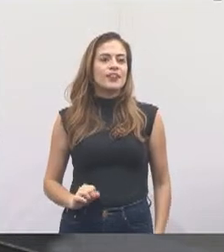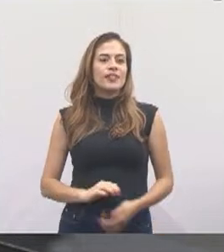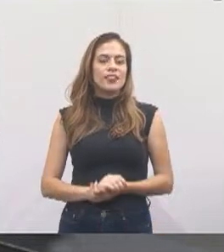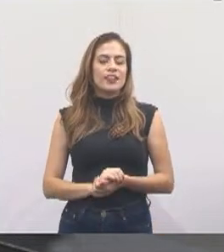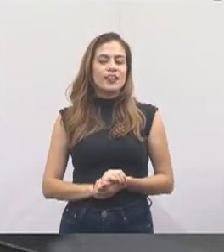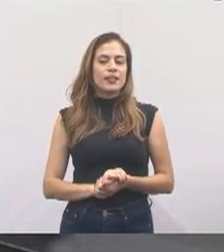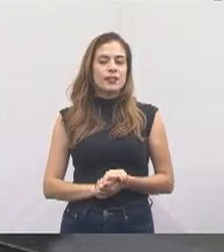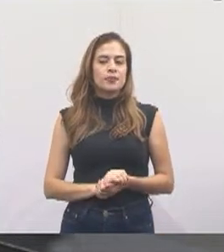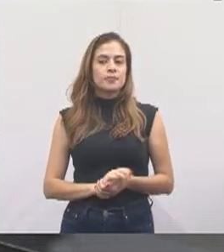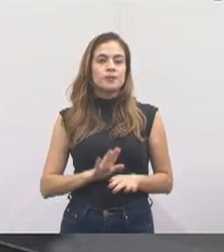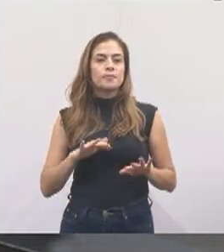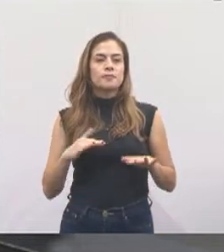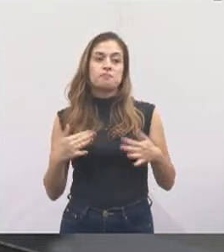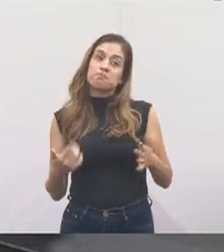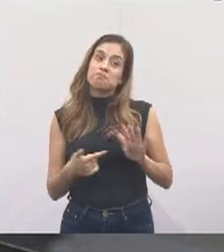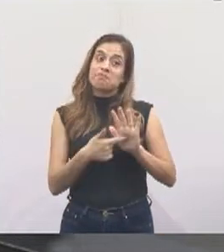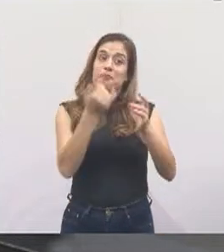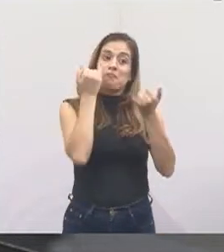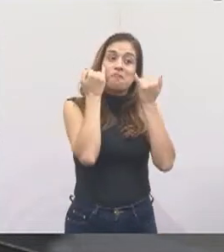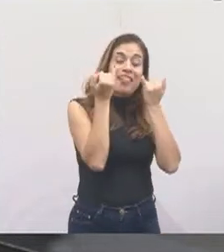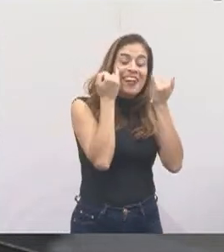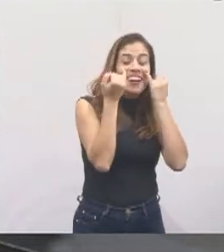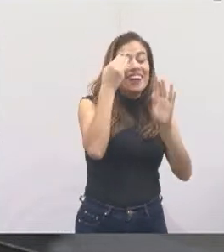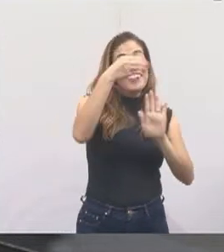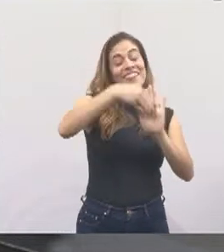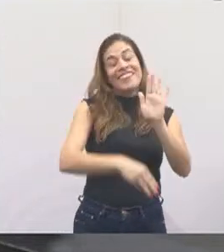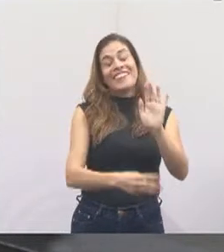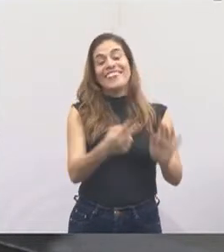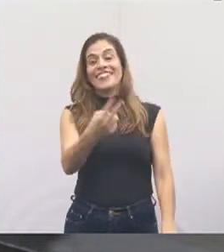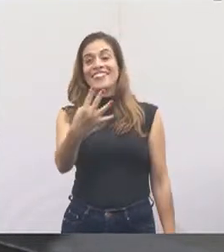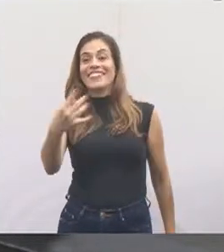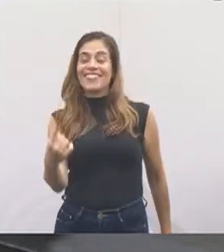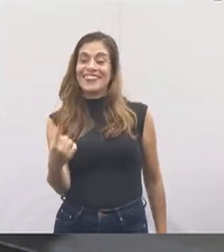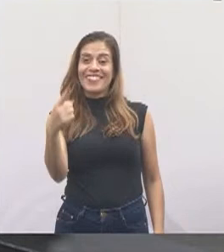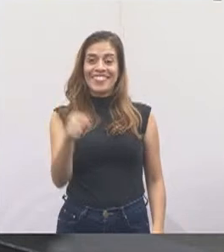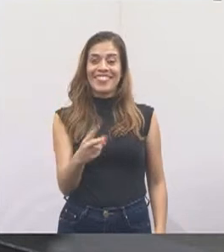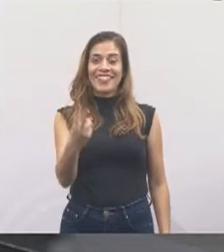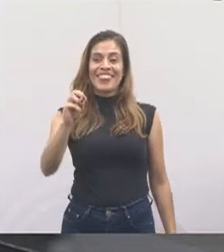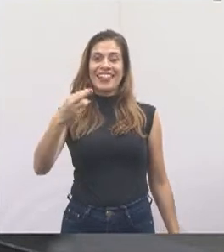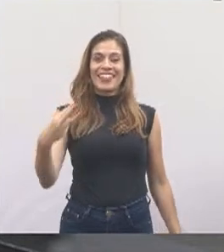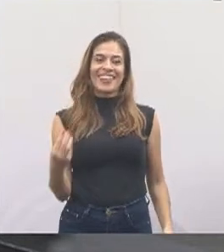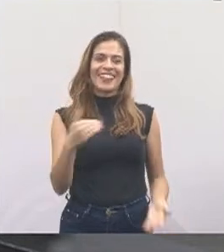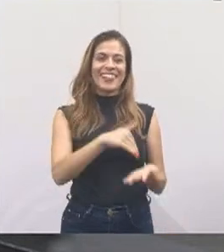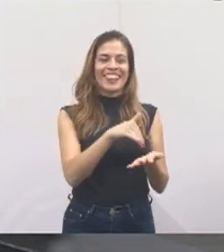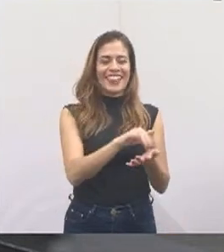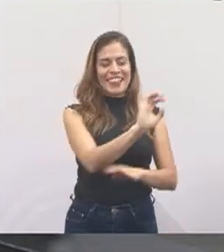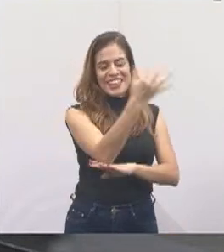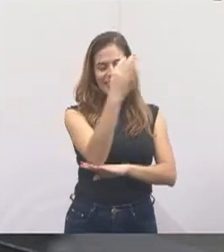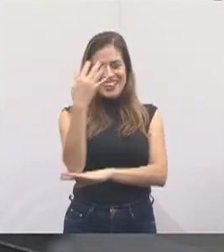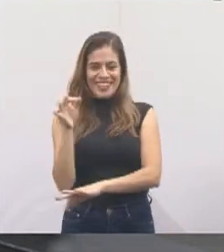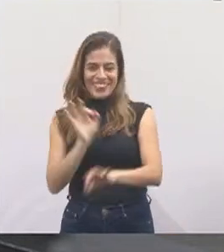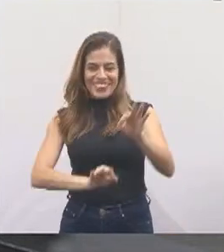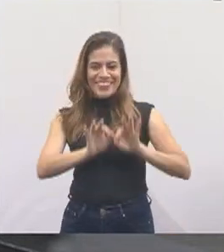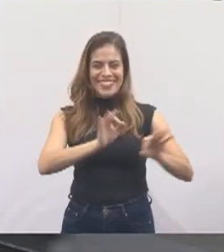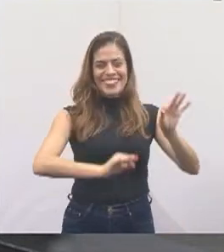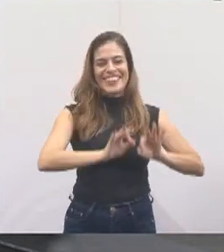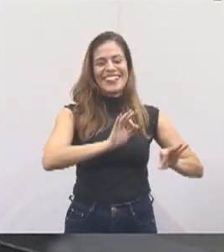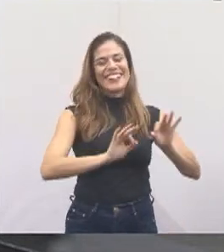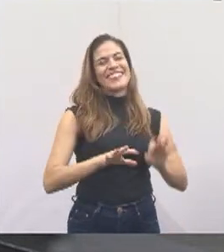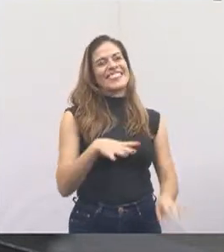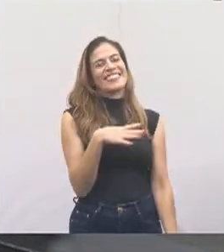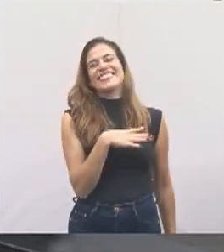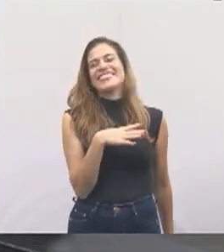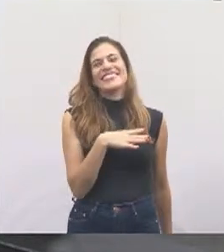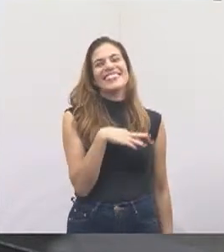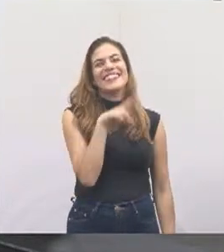venho prestar as seguintes informações Segue o memorando 28223 expedido pela secretaria do meio ambiente zeladoria urbana